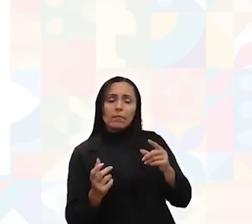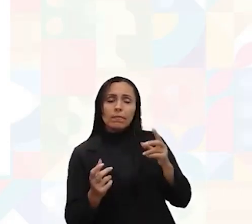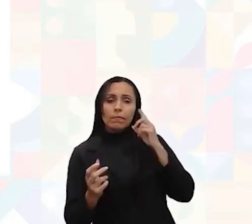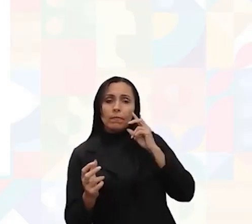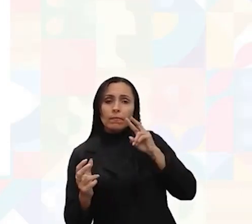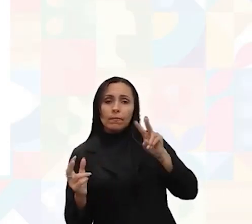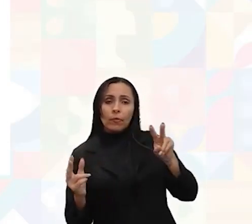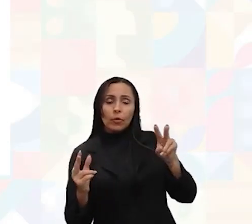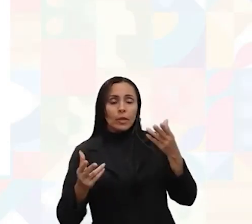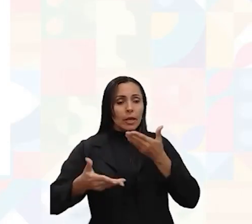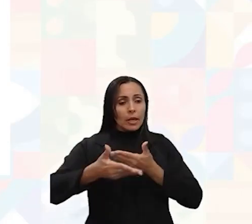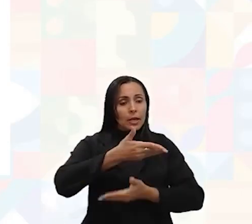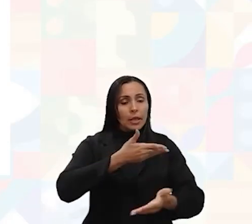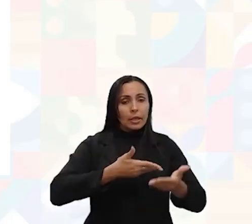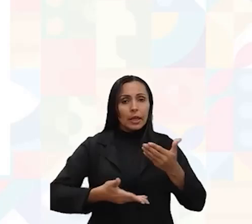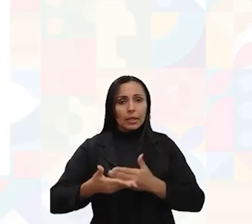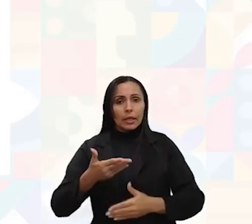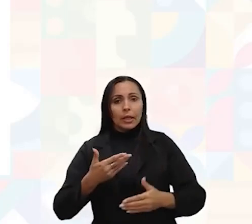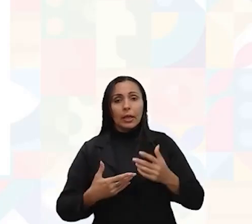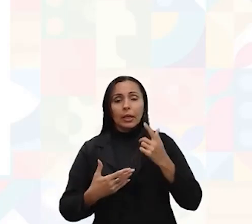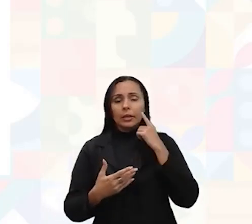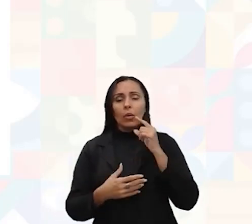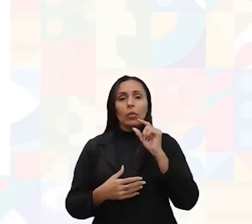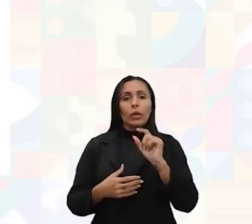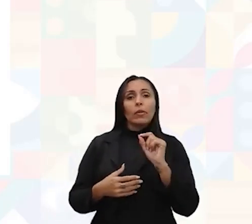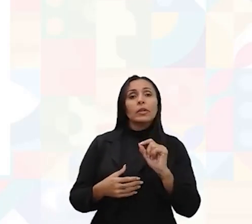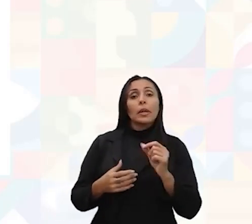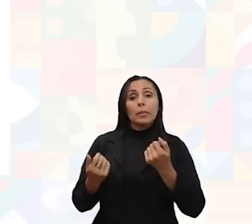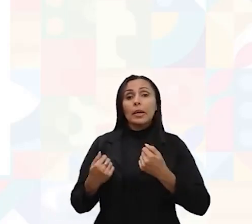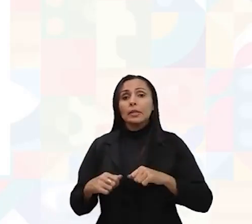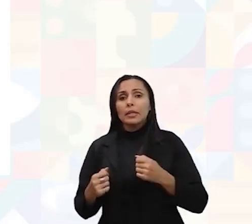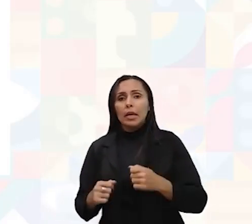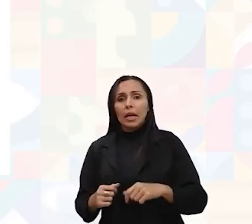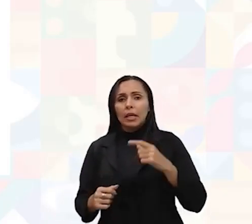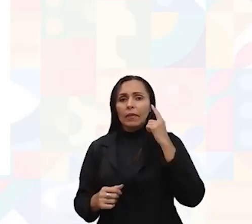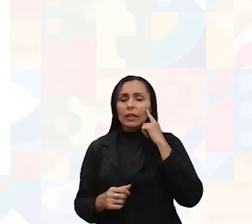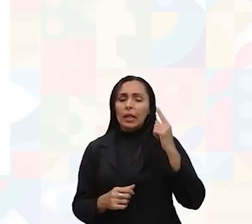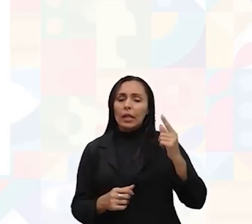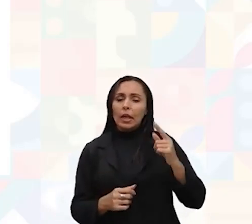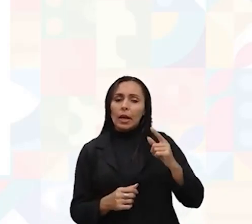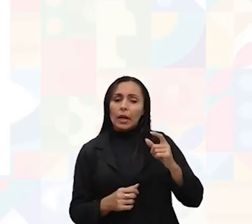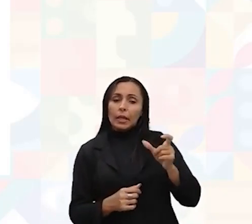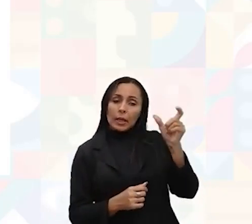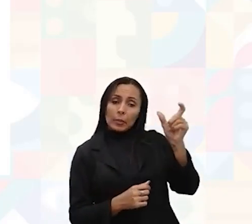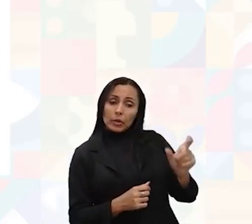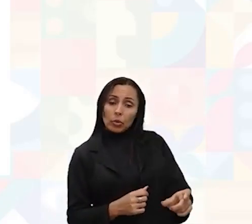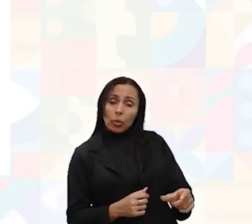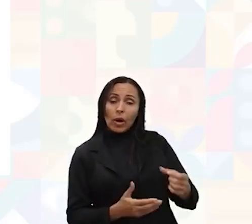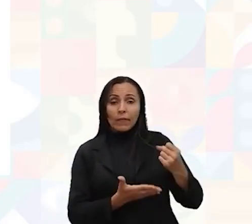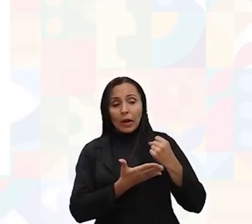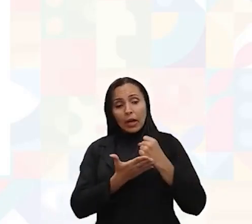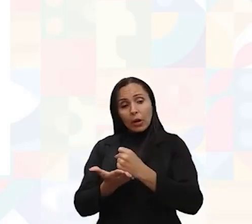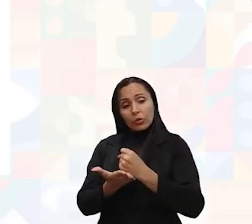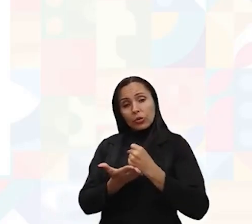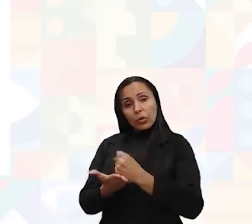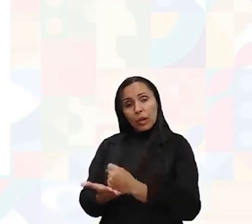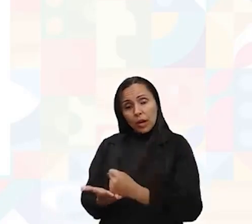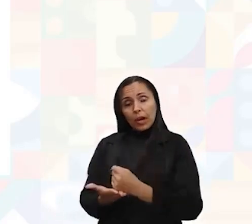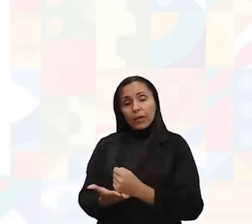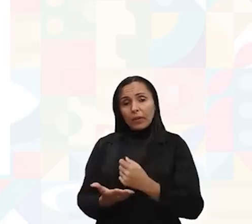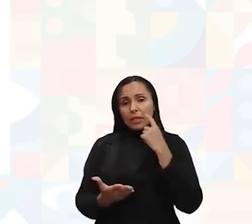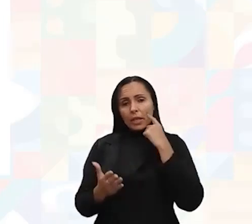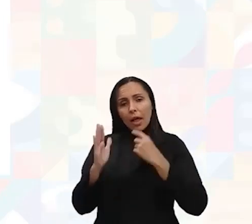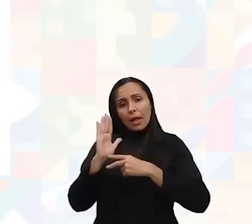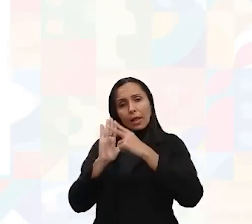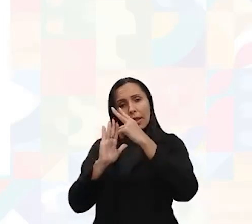E aí, o que você precisar, né, aquela pessoa que vai estar lá do outro lado vai lhe ajudar, vai lhe auxiliar, fazendo a